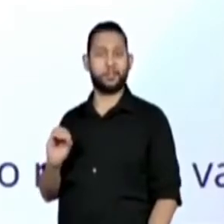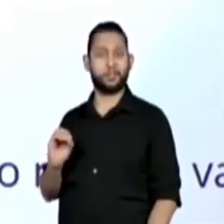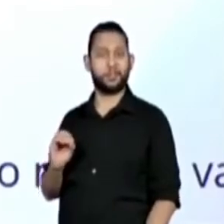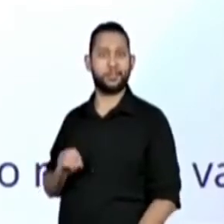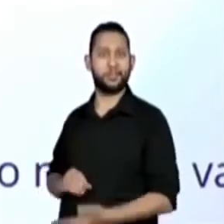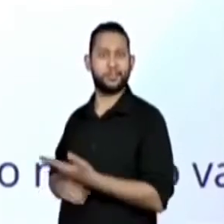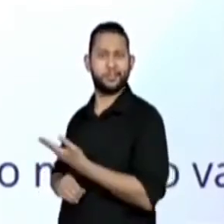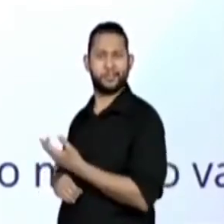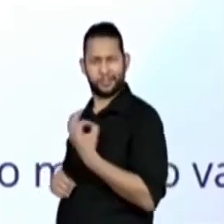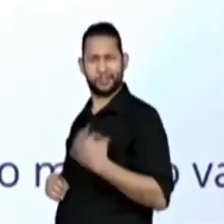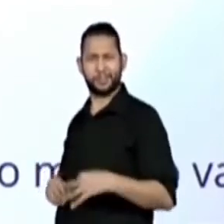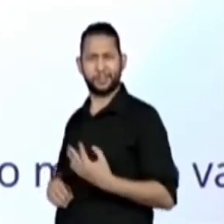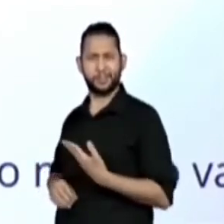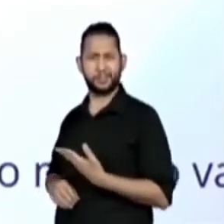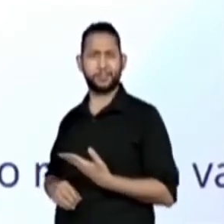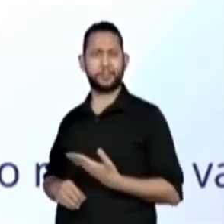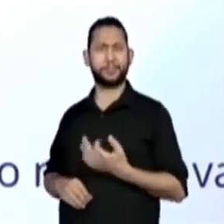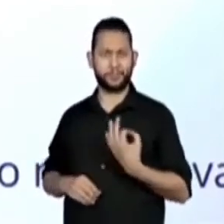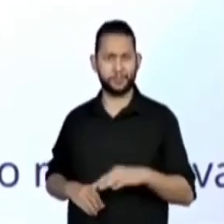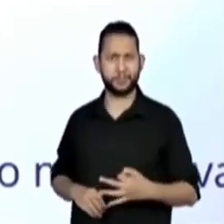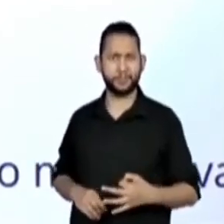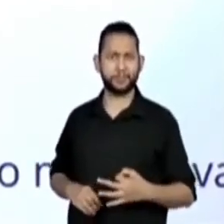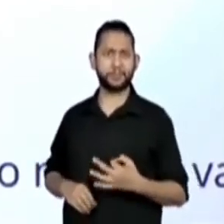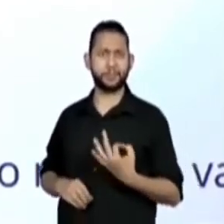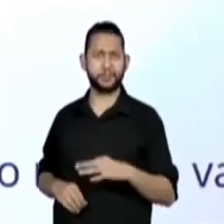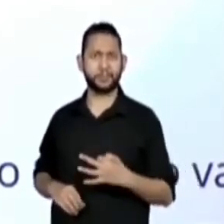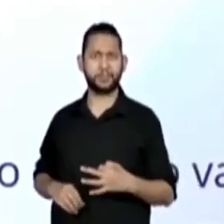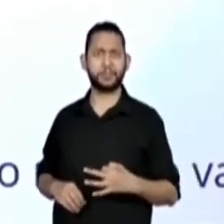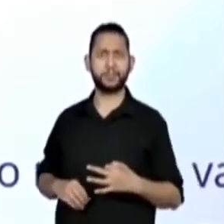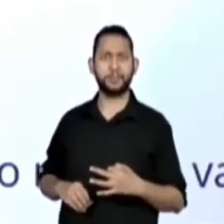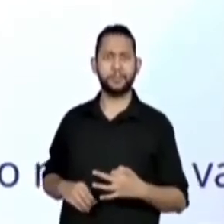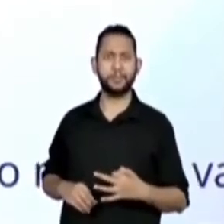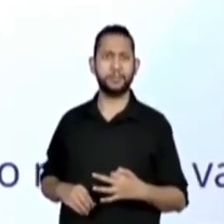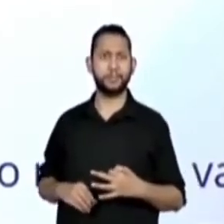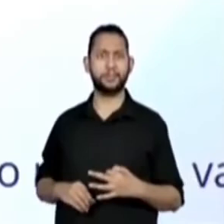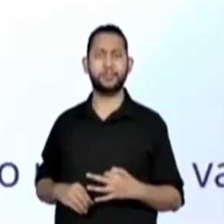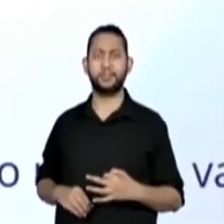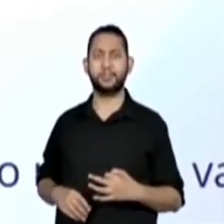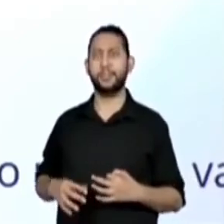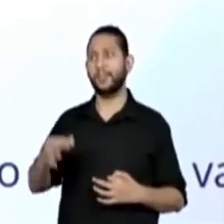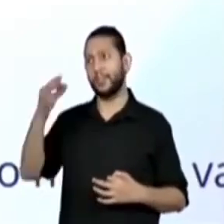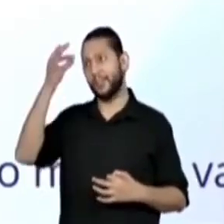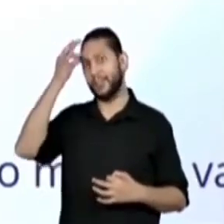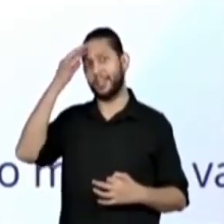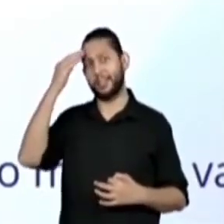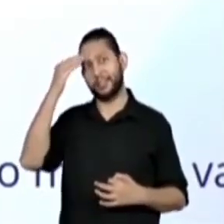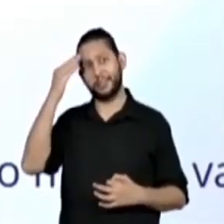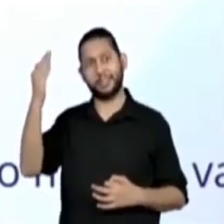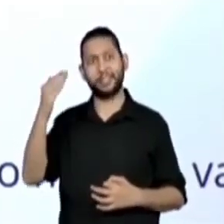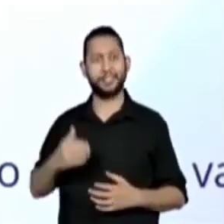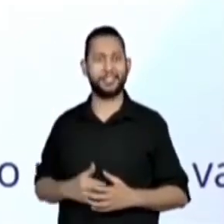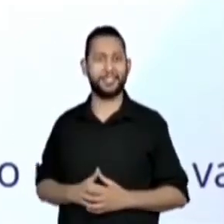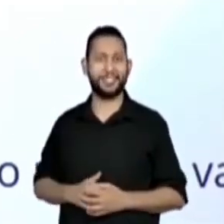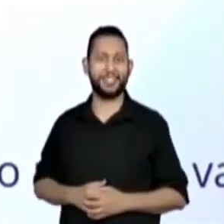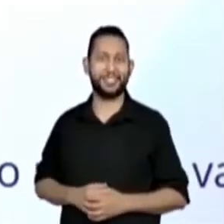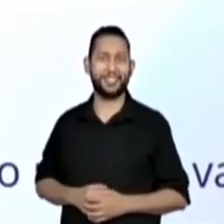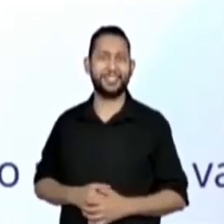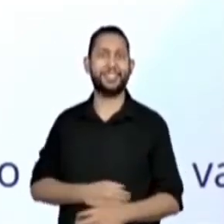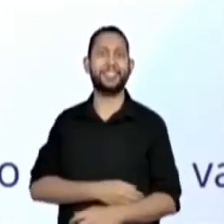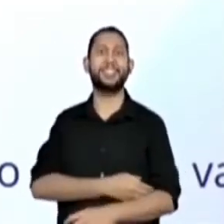280 Tá certo a minha conta Oi tá certinho tá a o horário ajudando aí brigado